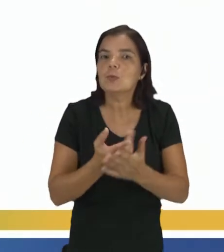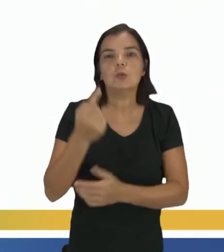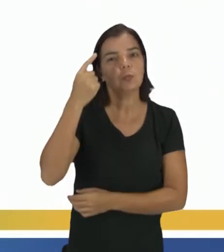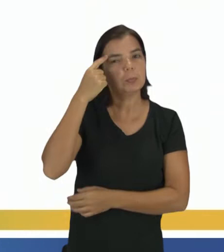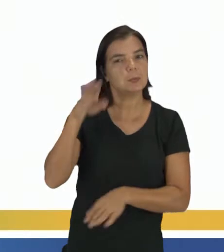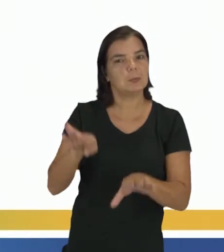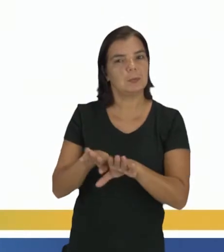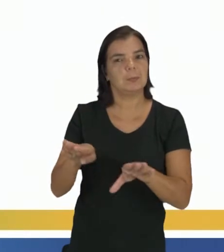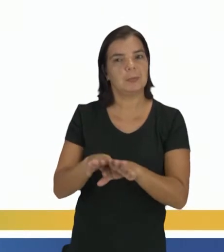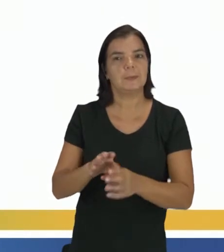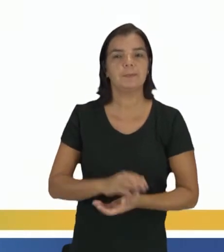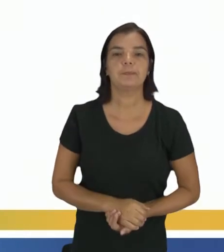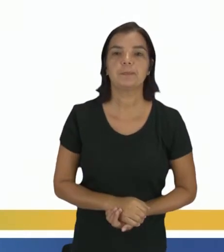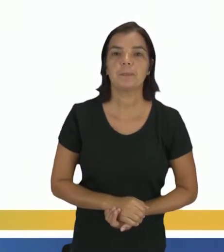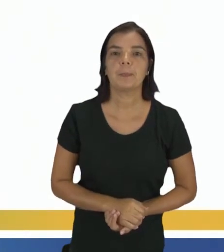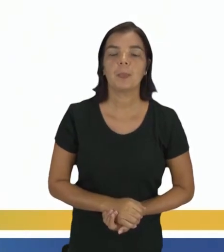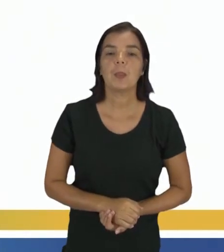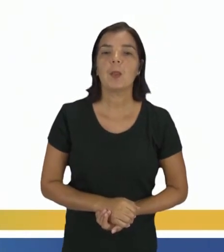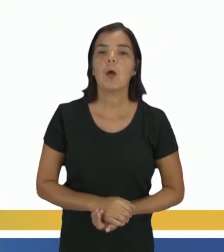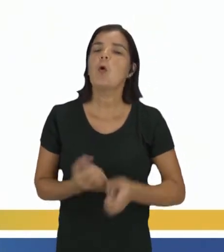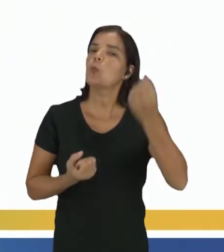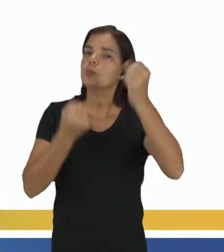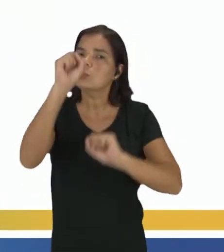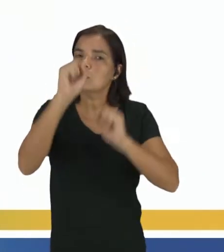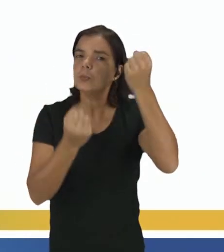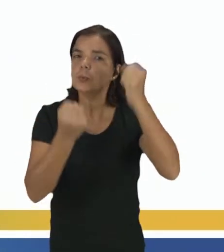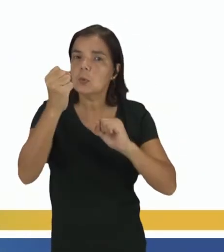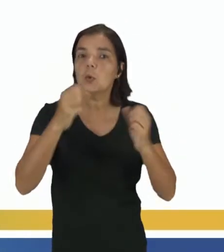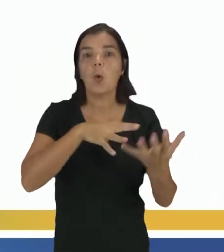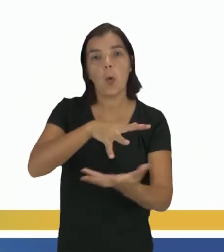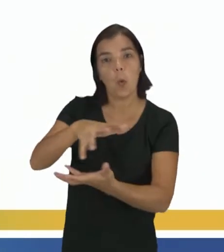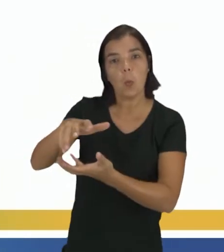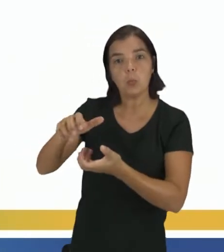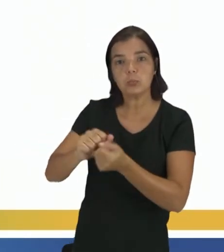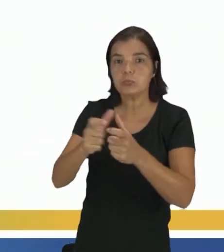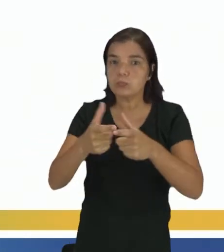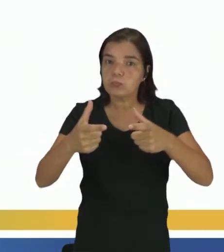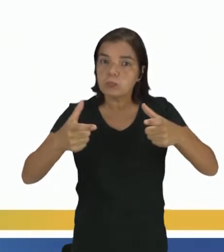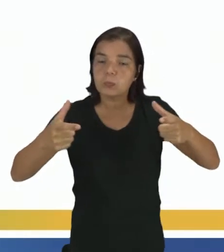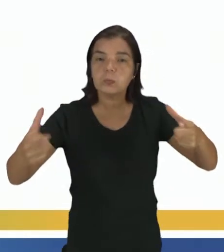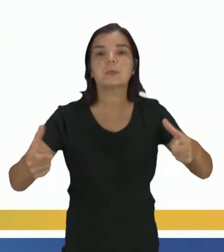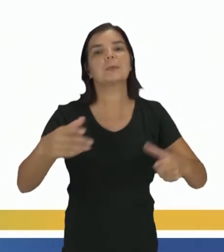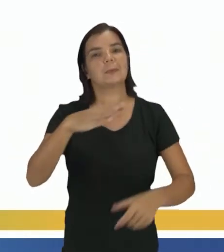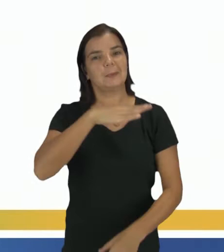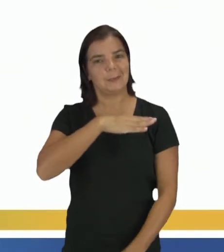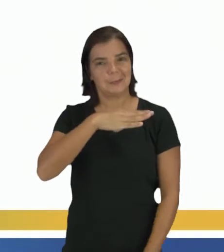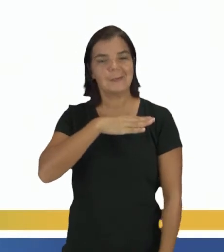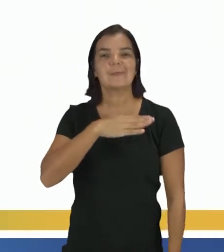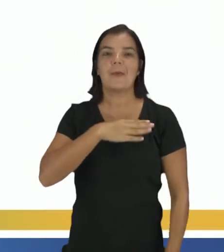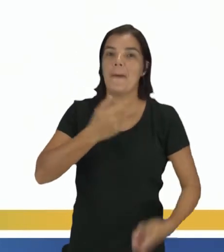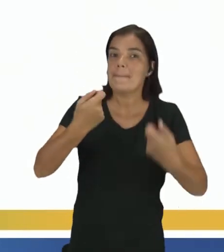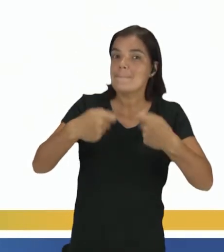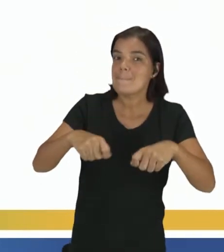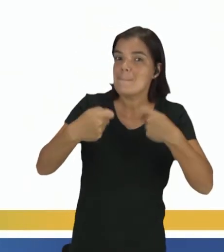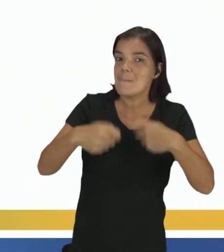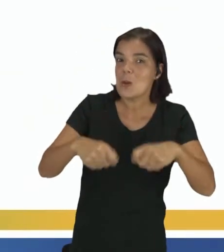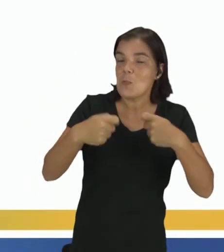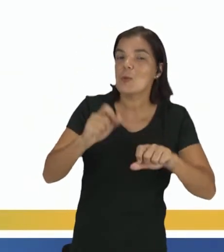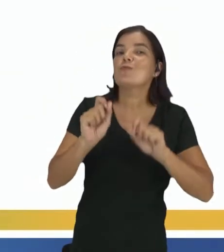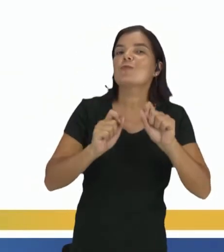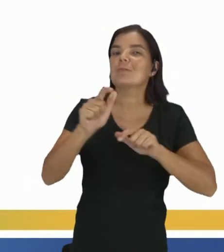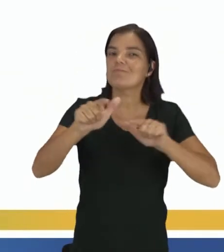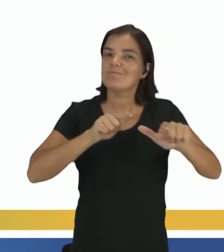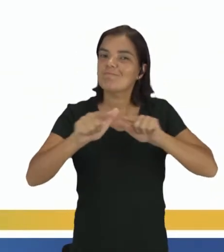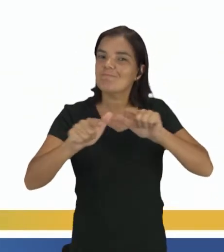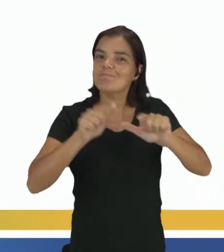reflexão. Com a industrialização, o mundo passou a ter um grande crescimento urbano, necessidade de muita mão de obra que